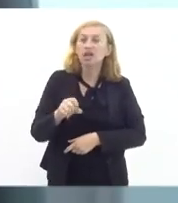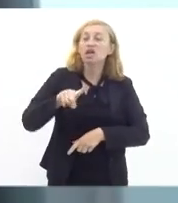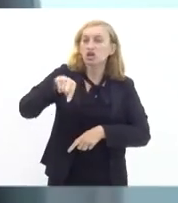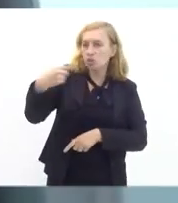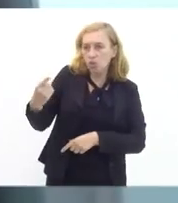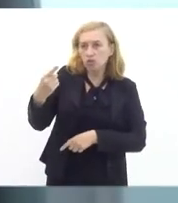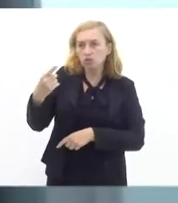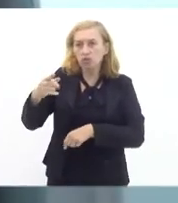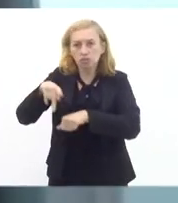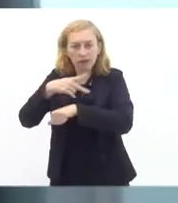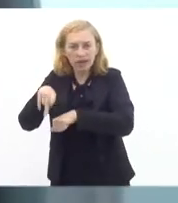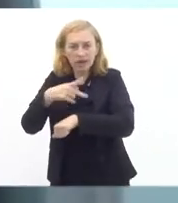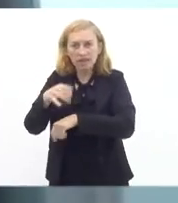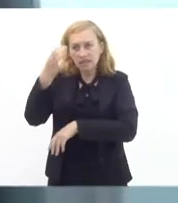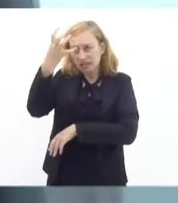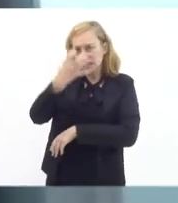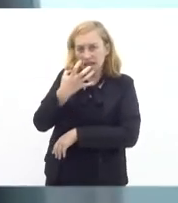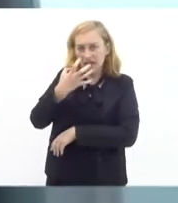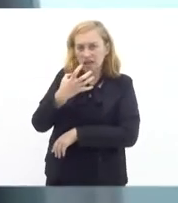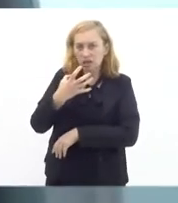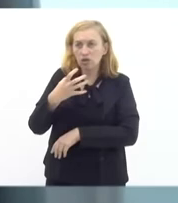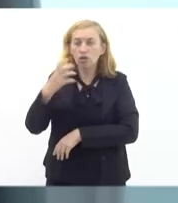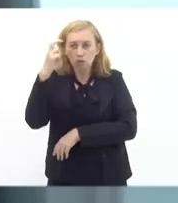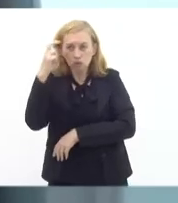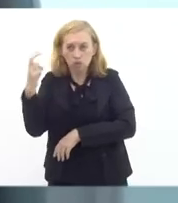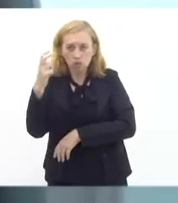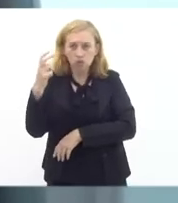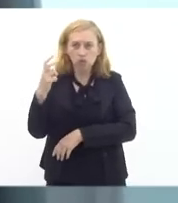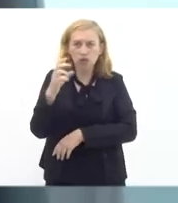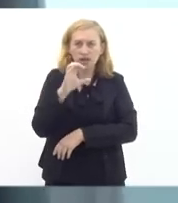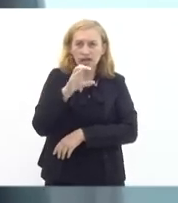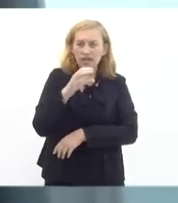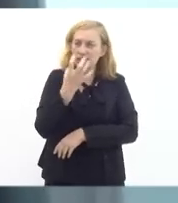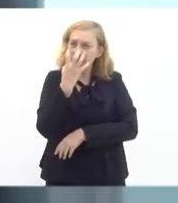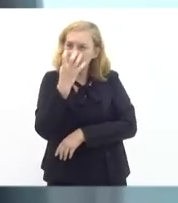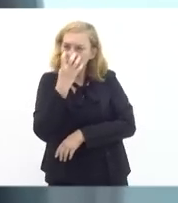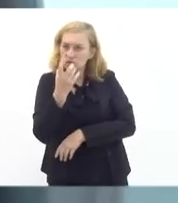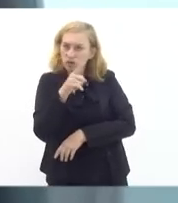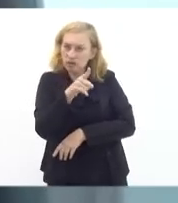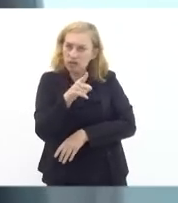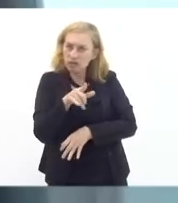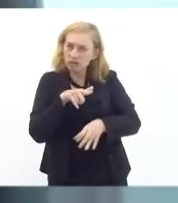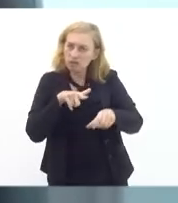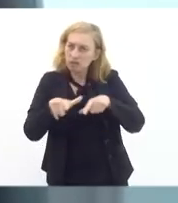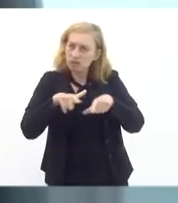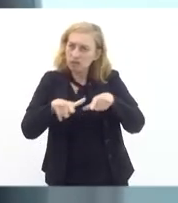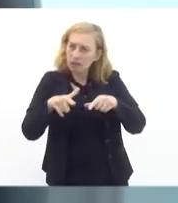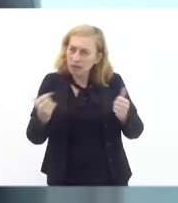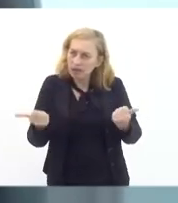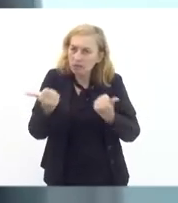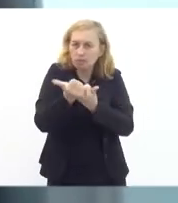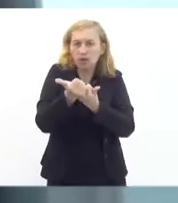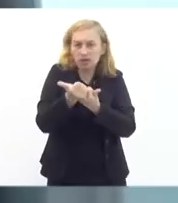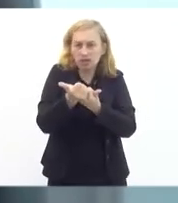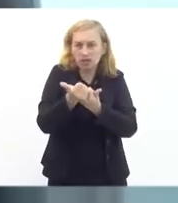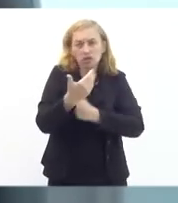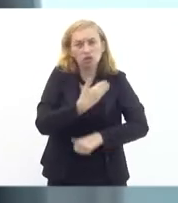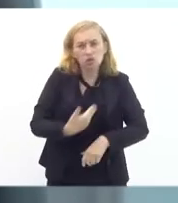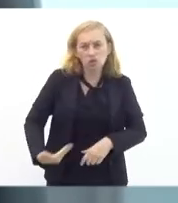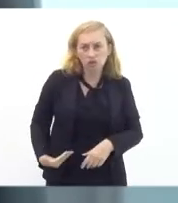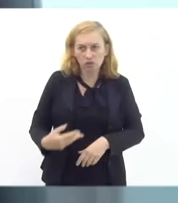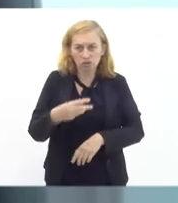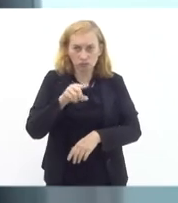países sérios que têm cultura canina, vocês são ferramentas de trabalho, de apoio, parceiro de governo público. E